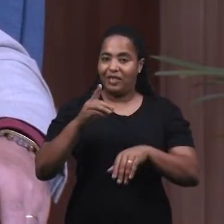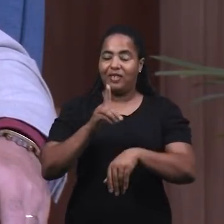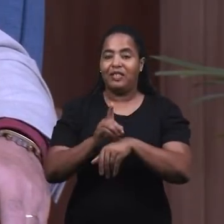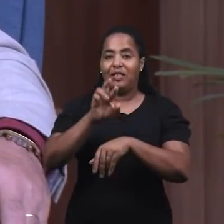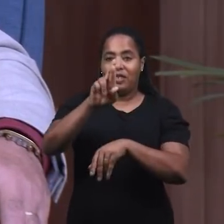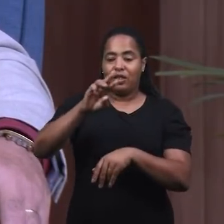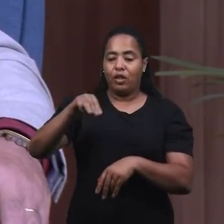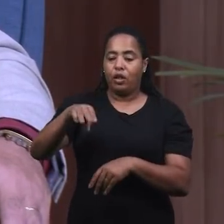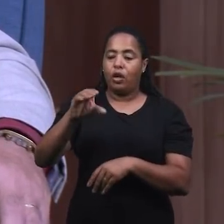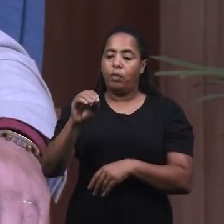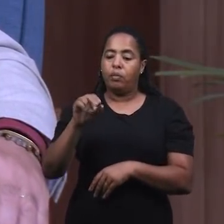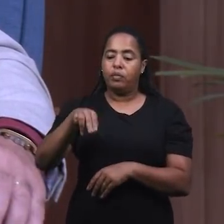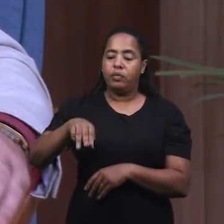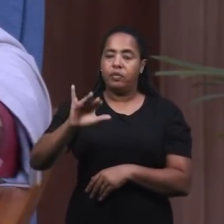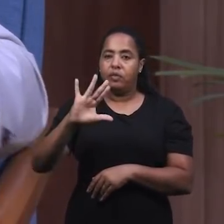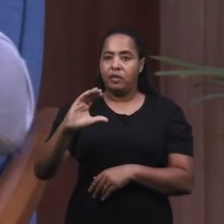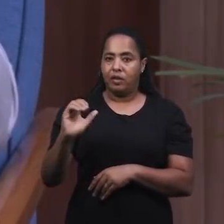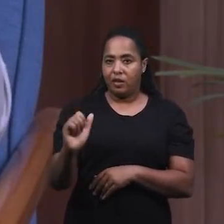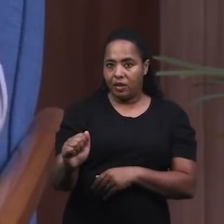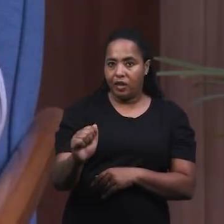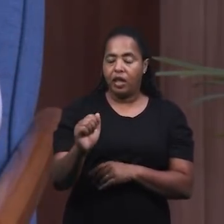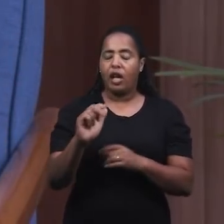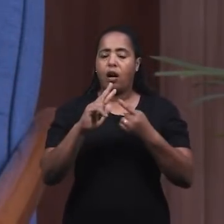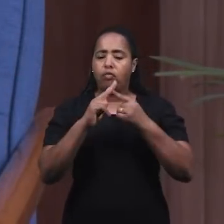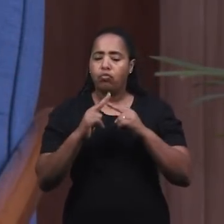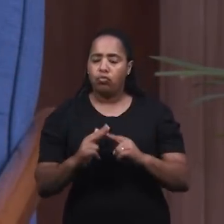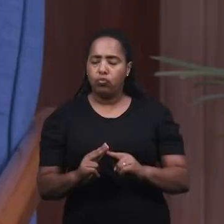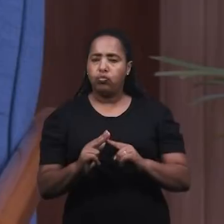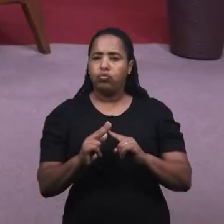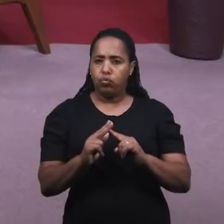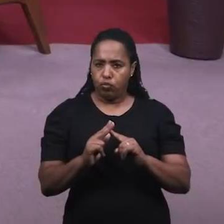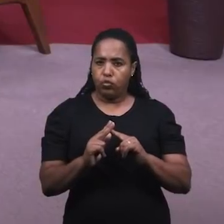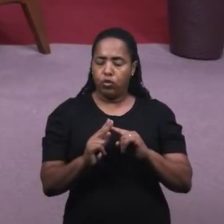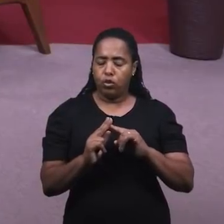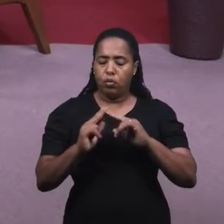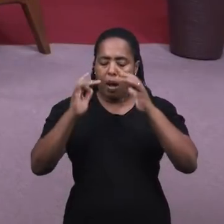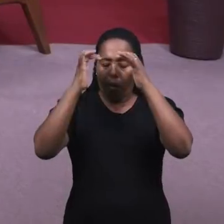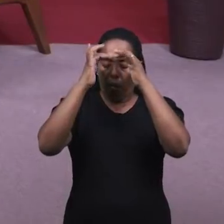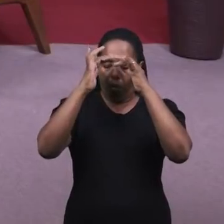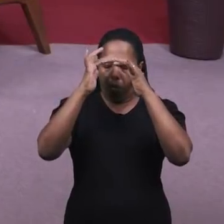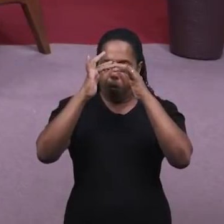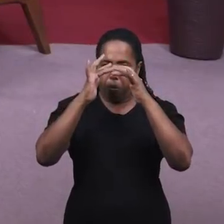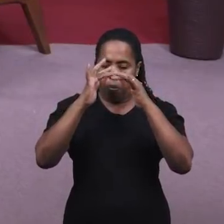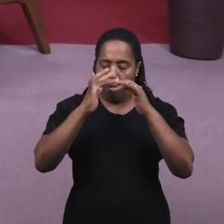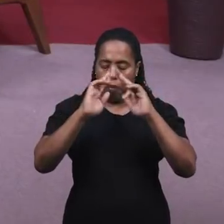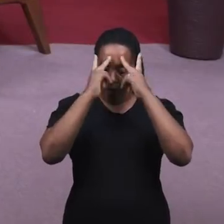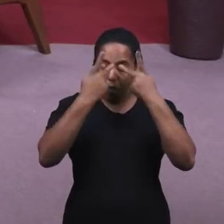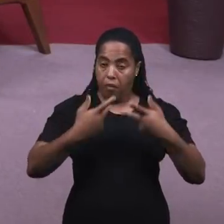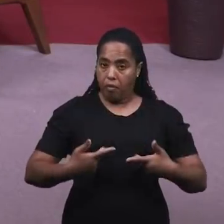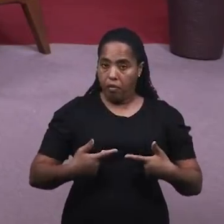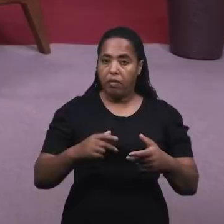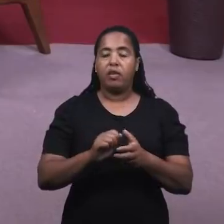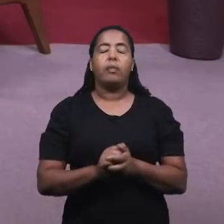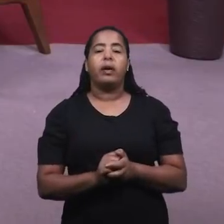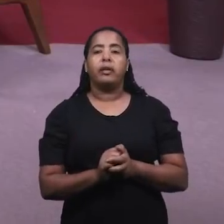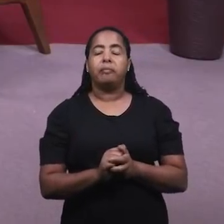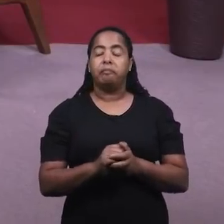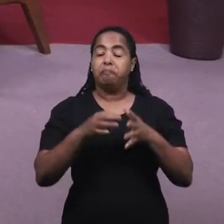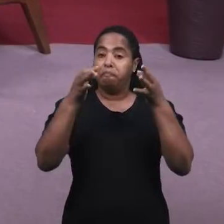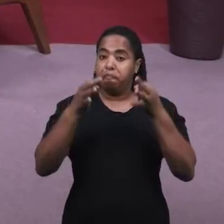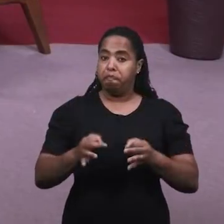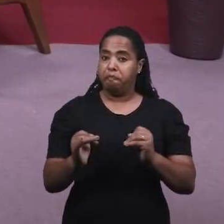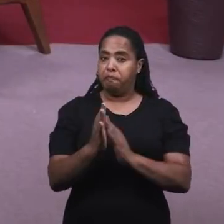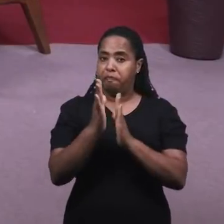sobre a importância da correção para a formação humana. No quadro Perfeito Louvor, a tia Janaína Zumac